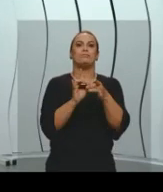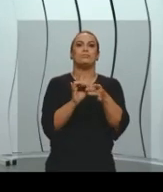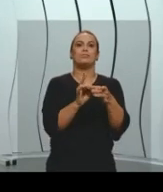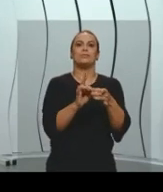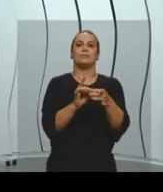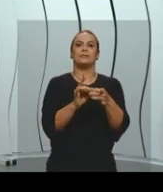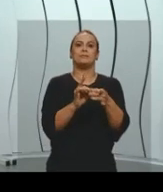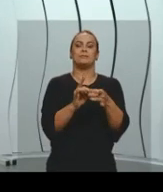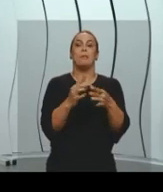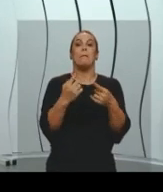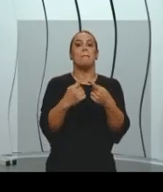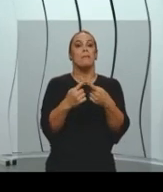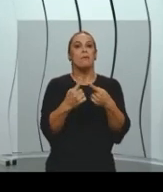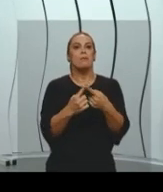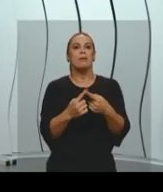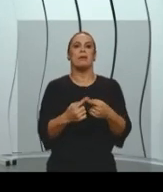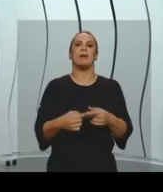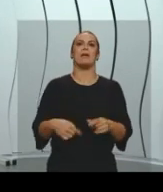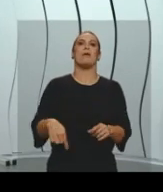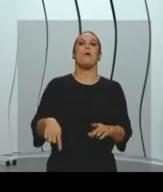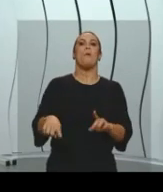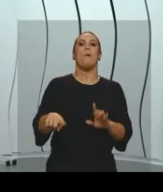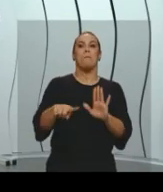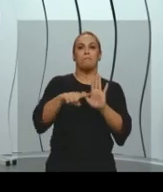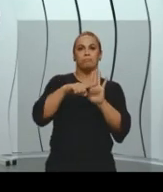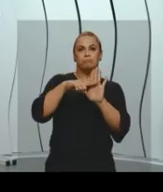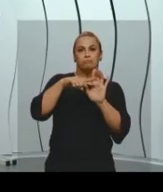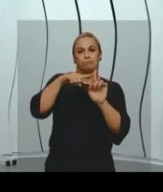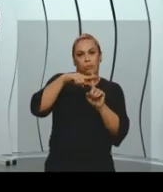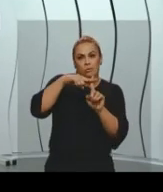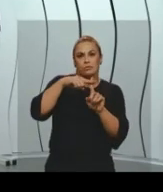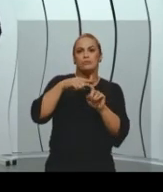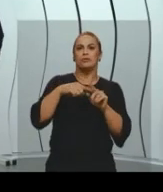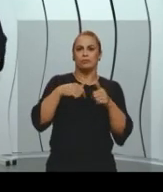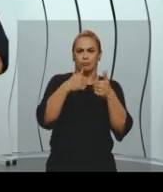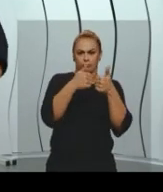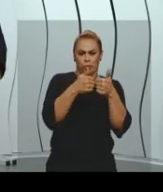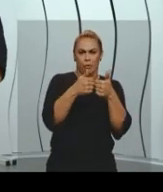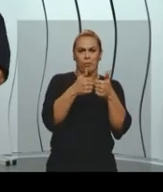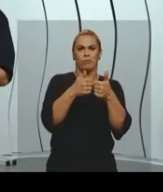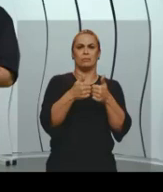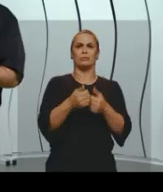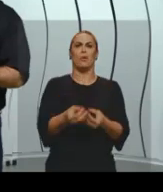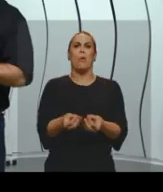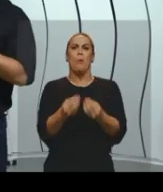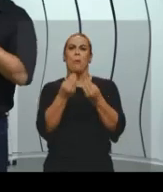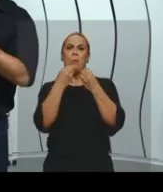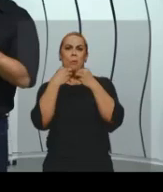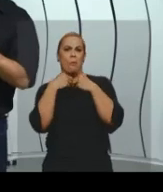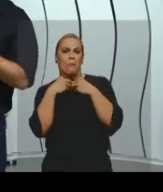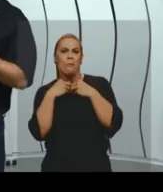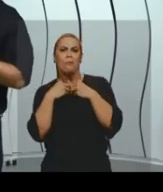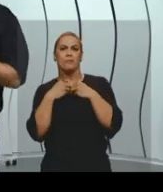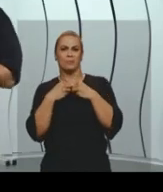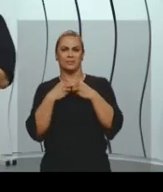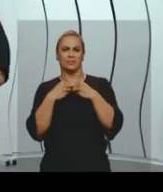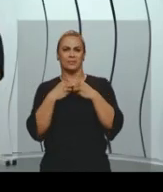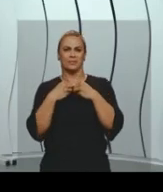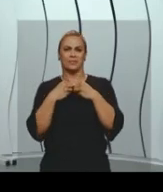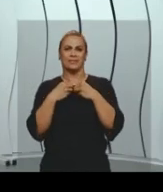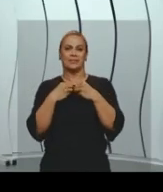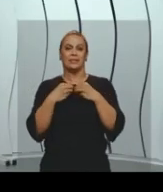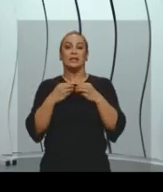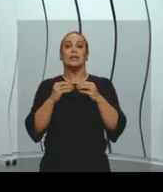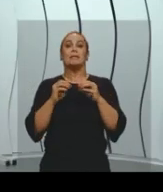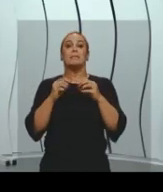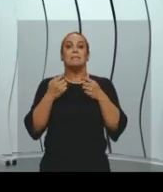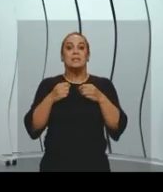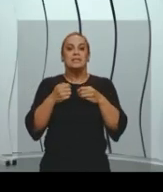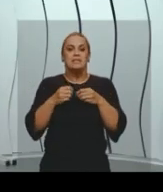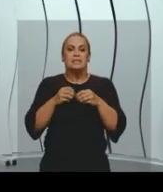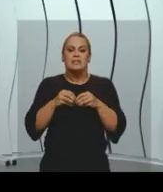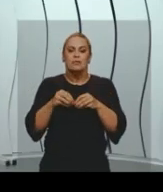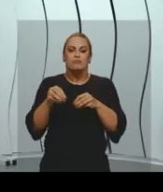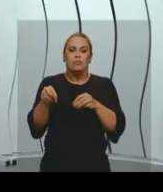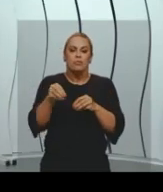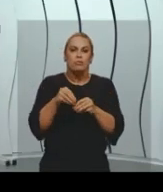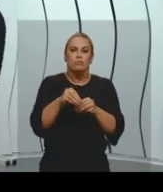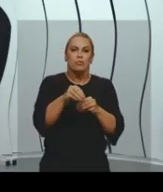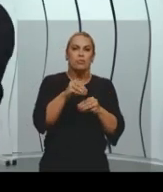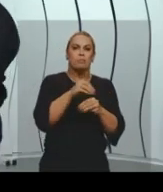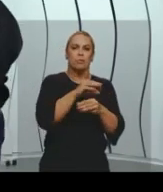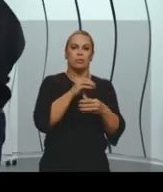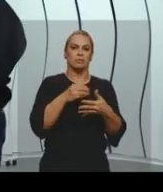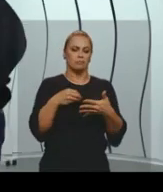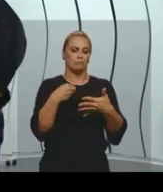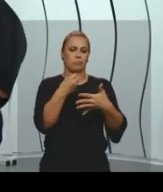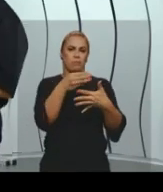positivos, os benefícios, os lucros se distribuem pelos membros do grupo, da União